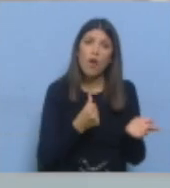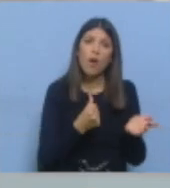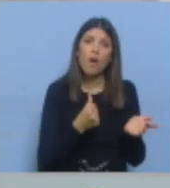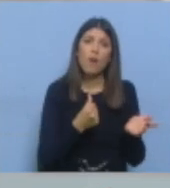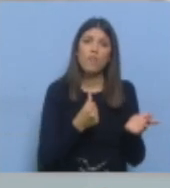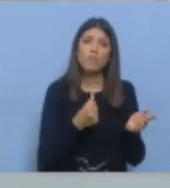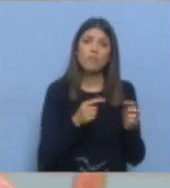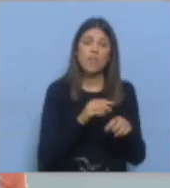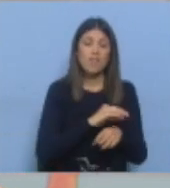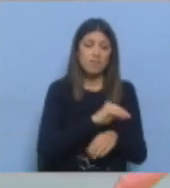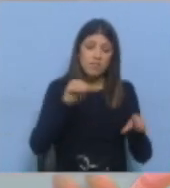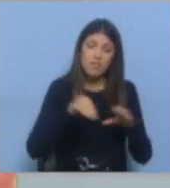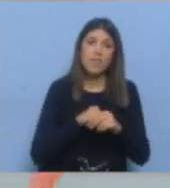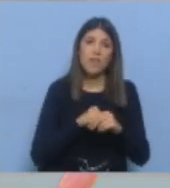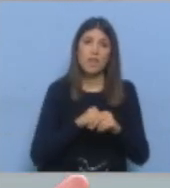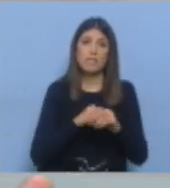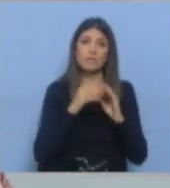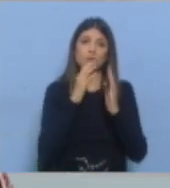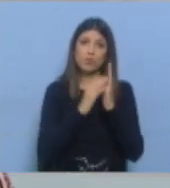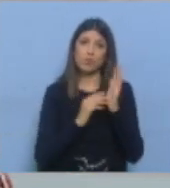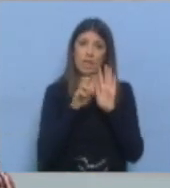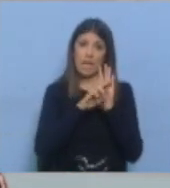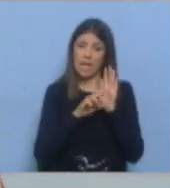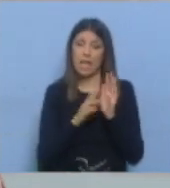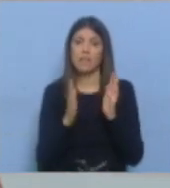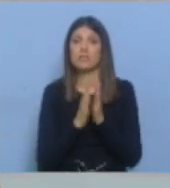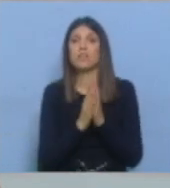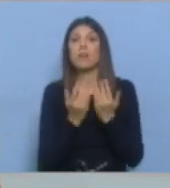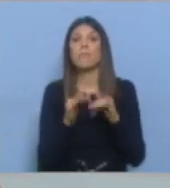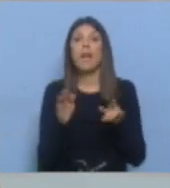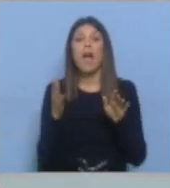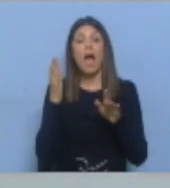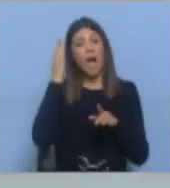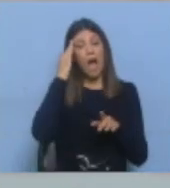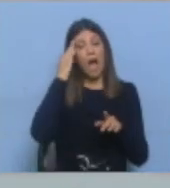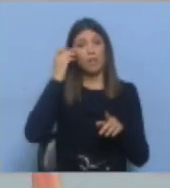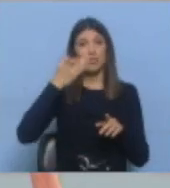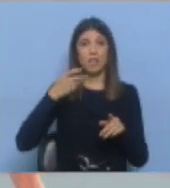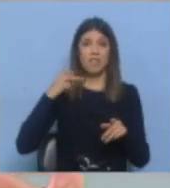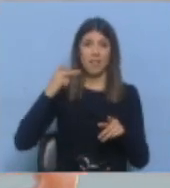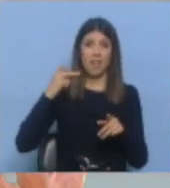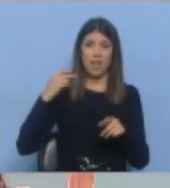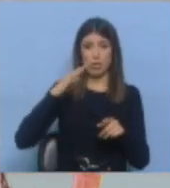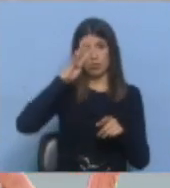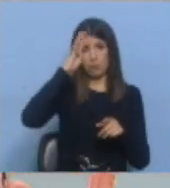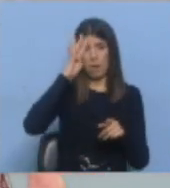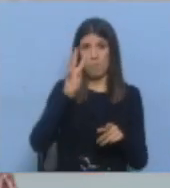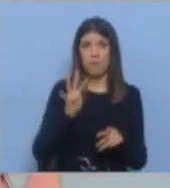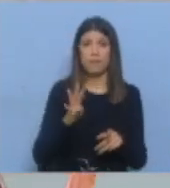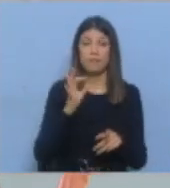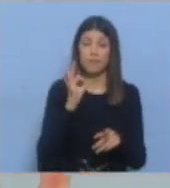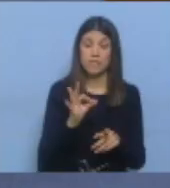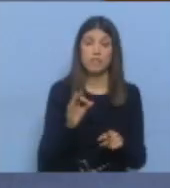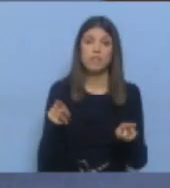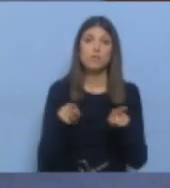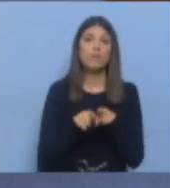doutrina social da Igreja. Mas eu acho que este pontificado é muito um pontificado com os pés na terra, quer dizer, de todo o terreno, como ele próprio